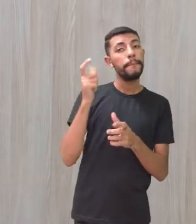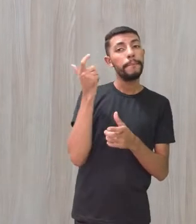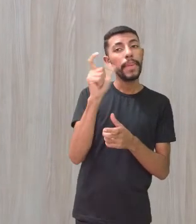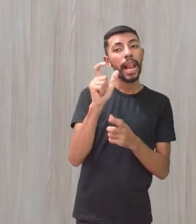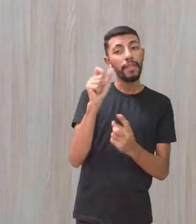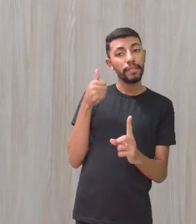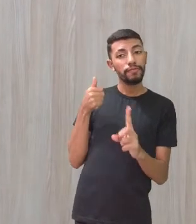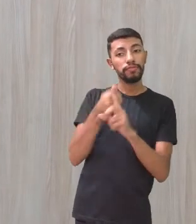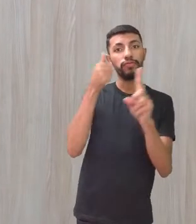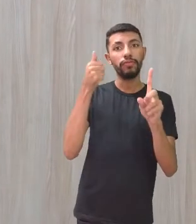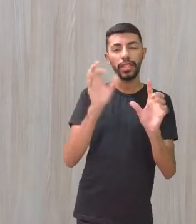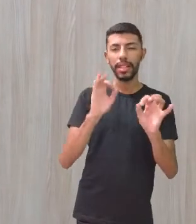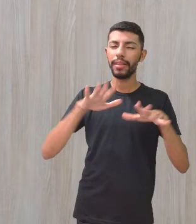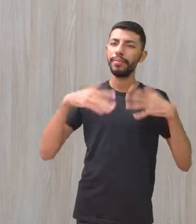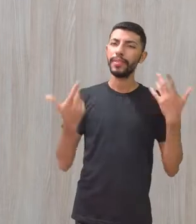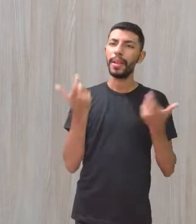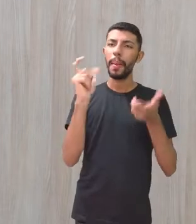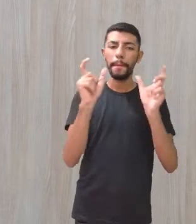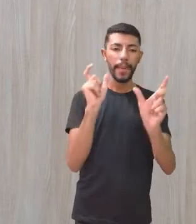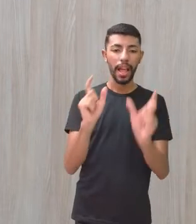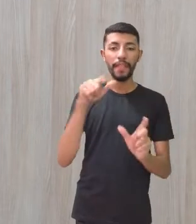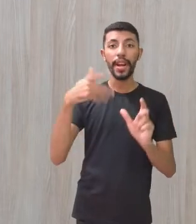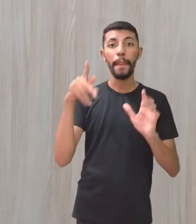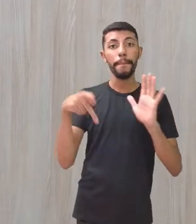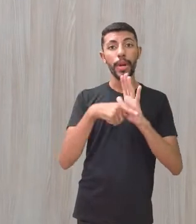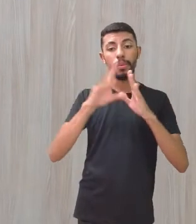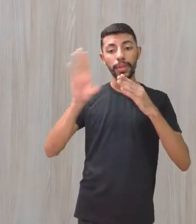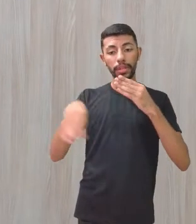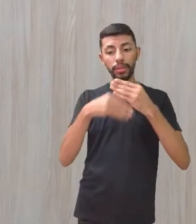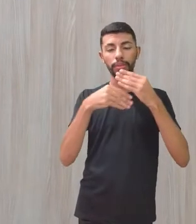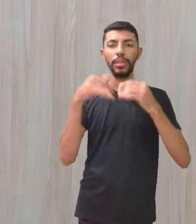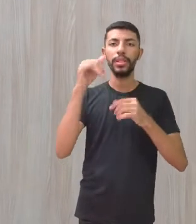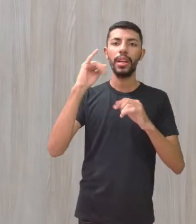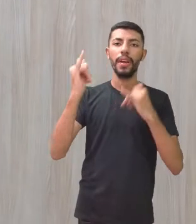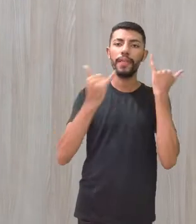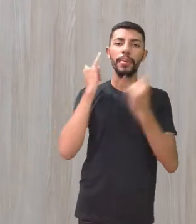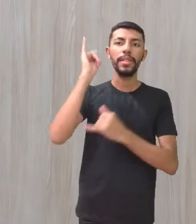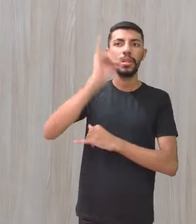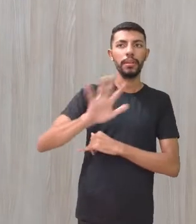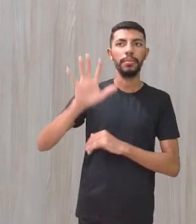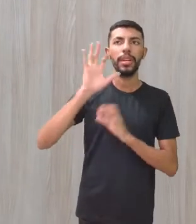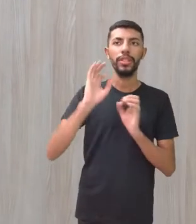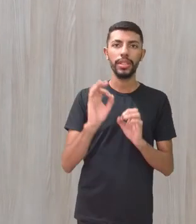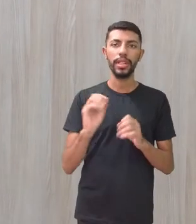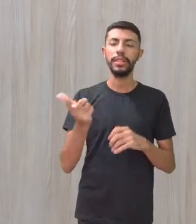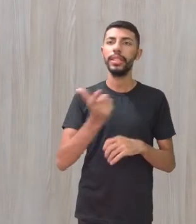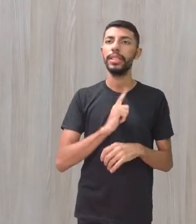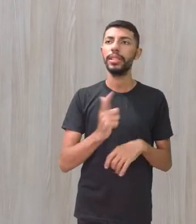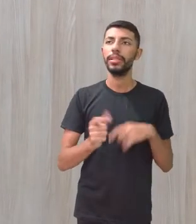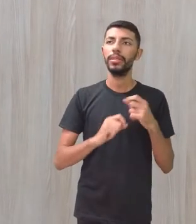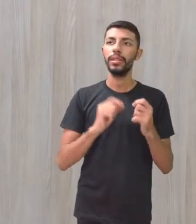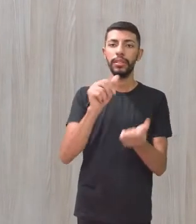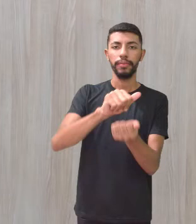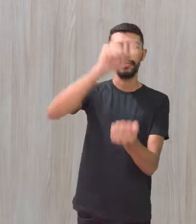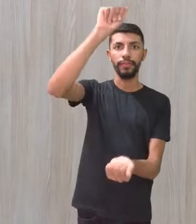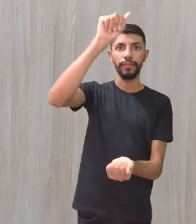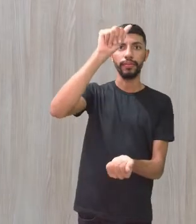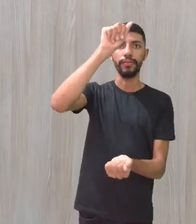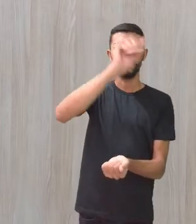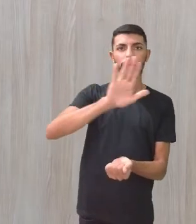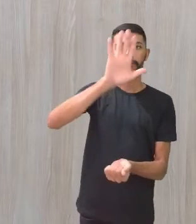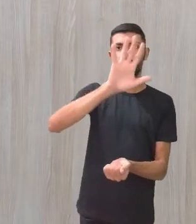as palavras, elas existem para completar a informação da imagem, que normalmente vem ao centro do cartaz, porque